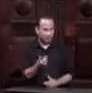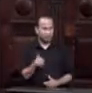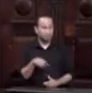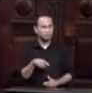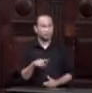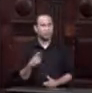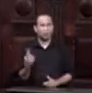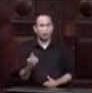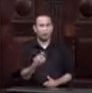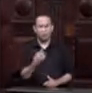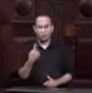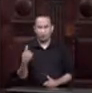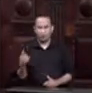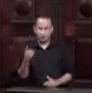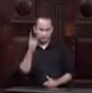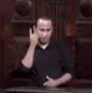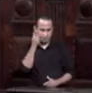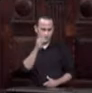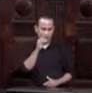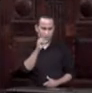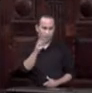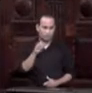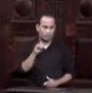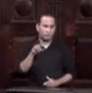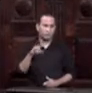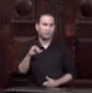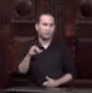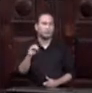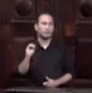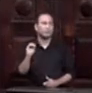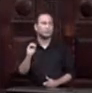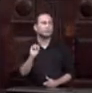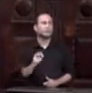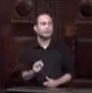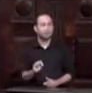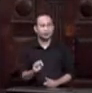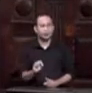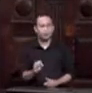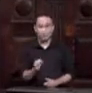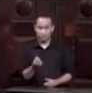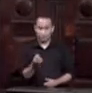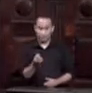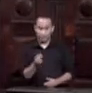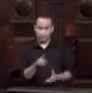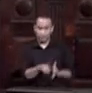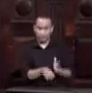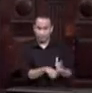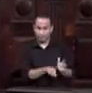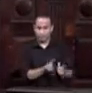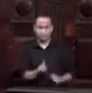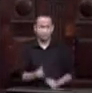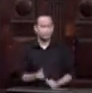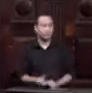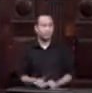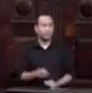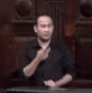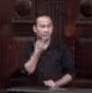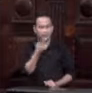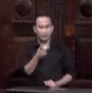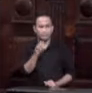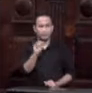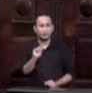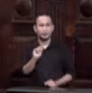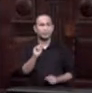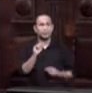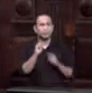situação, deputado Osório, de deixar dinheiro sobrando. E eu digo o seguinte, o